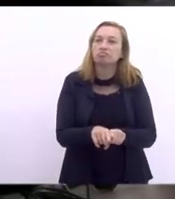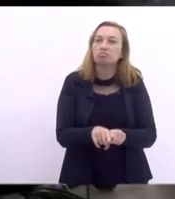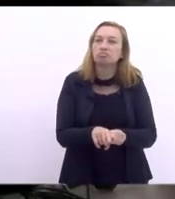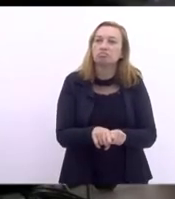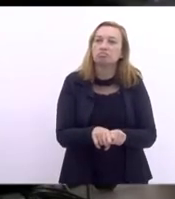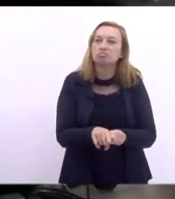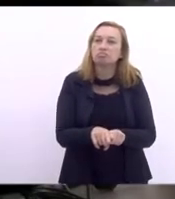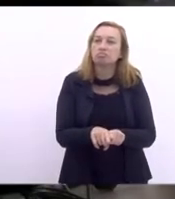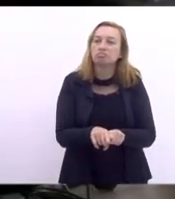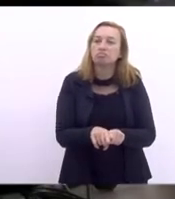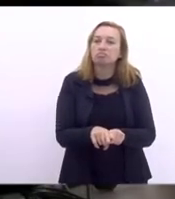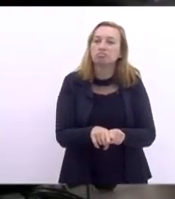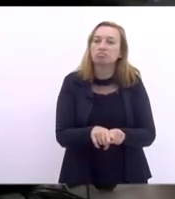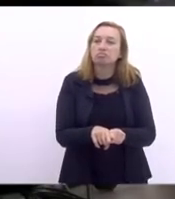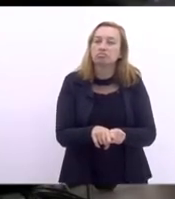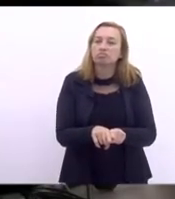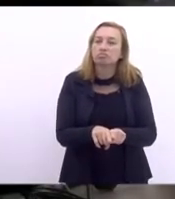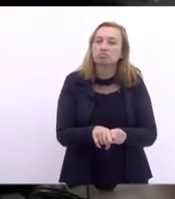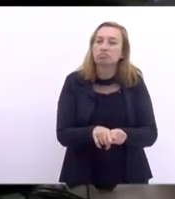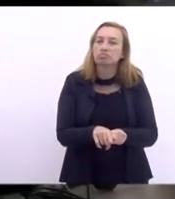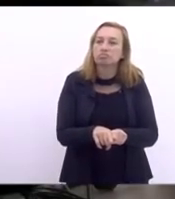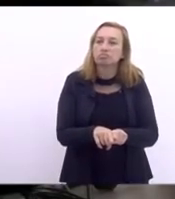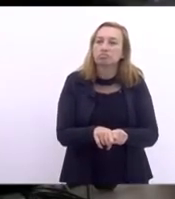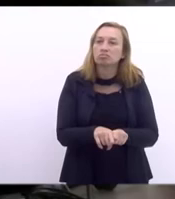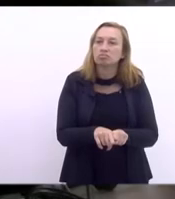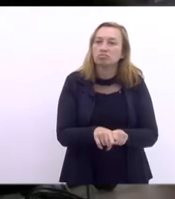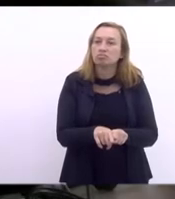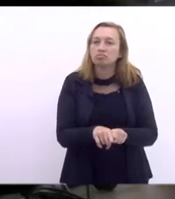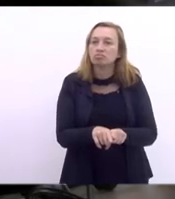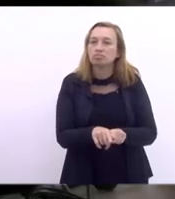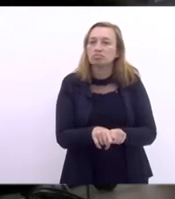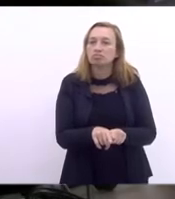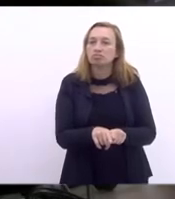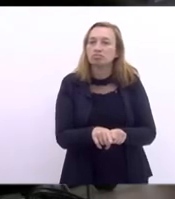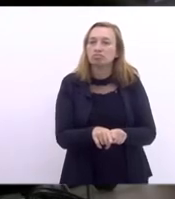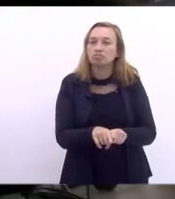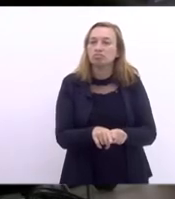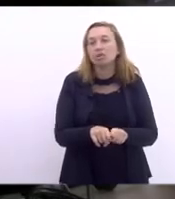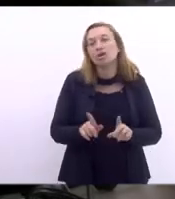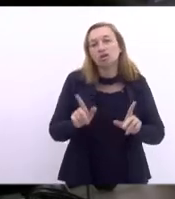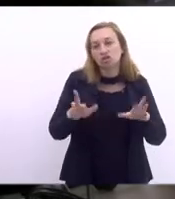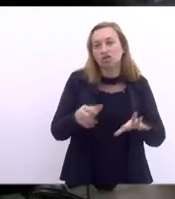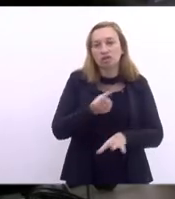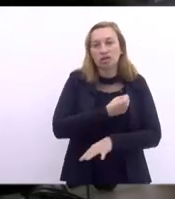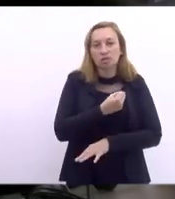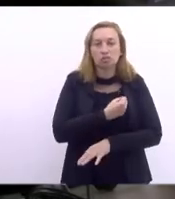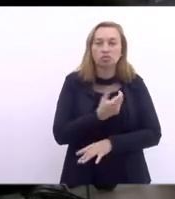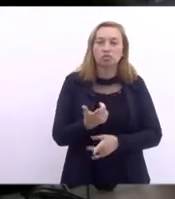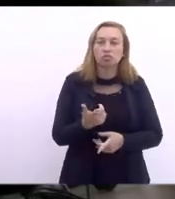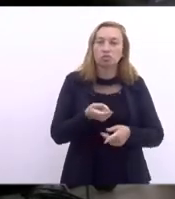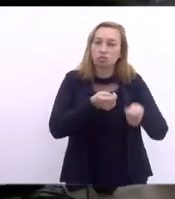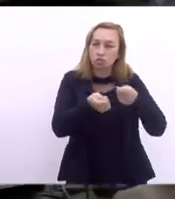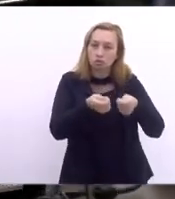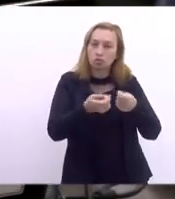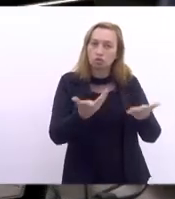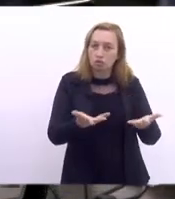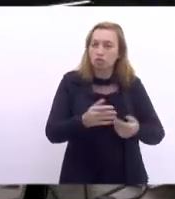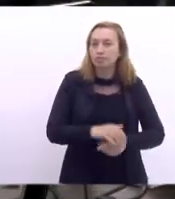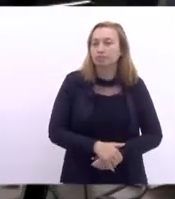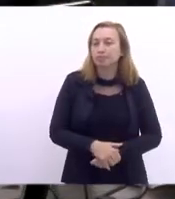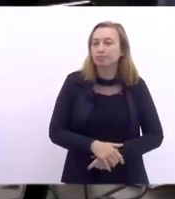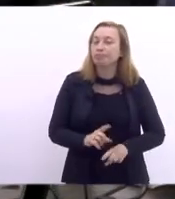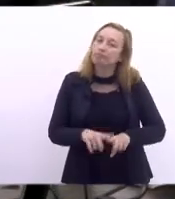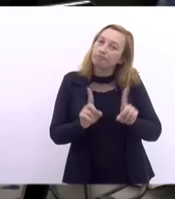teve alguma anotação do tribunal relação a isso que isso entra como no controle